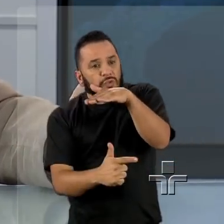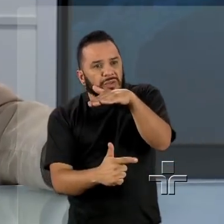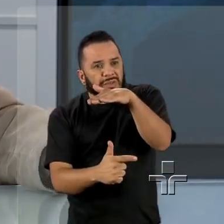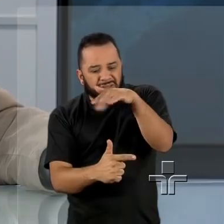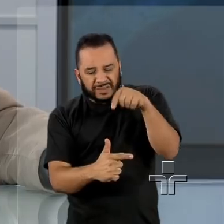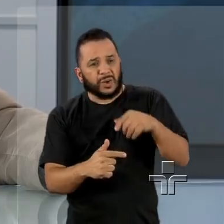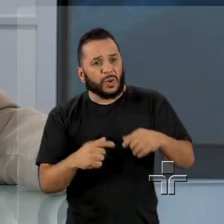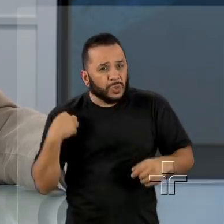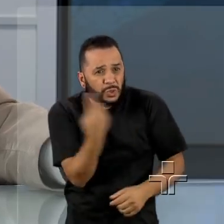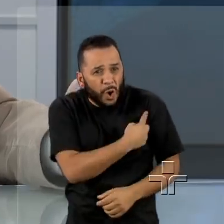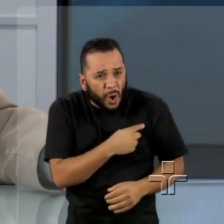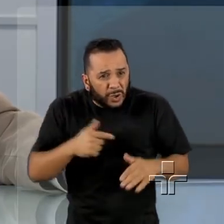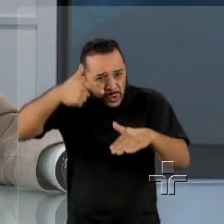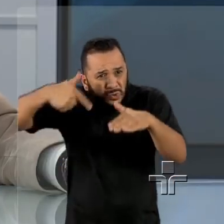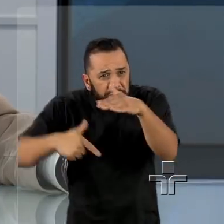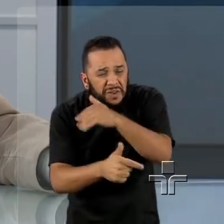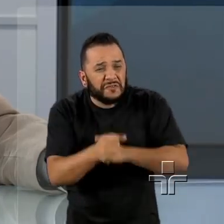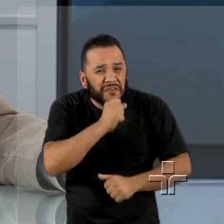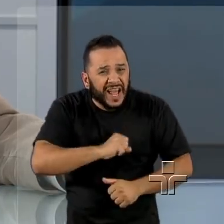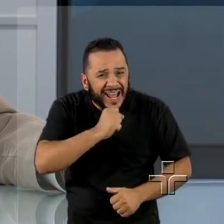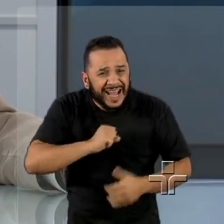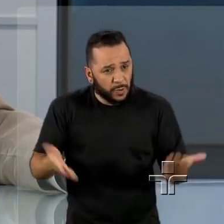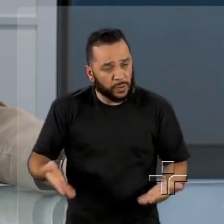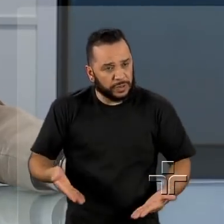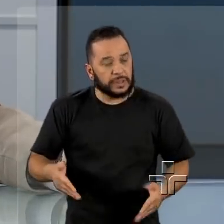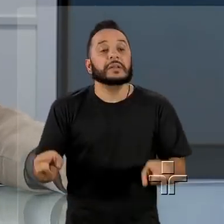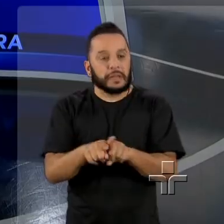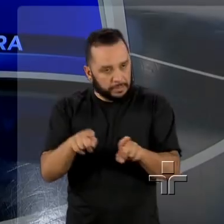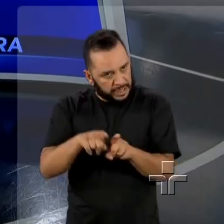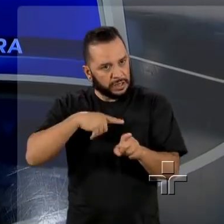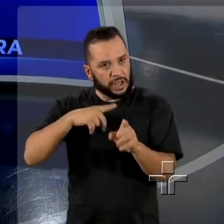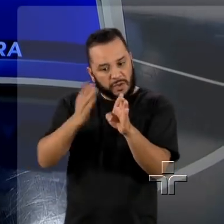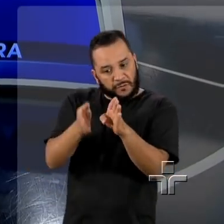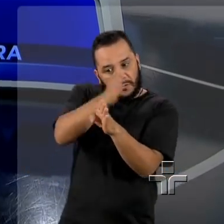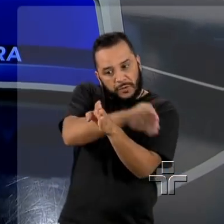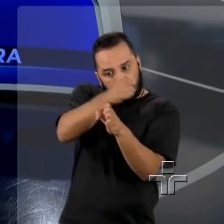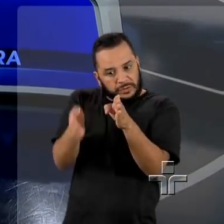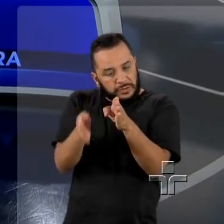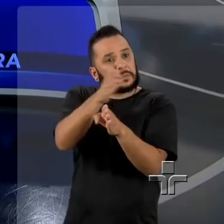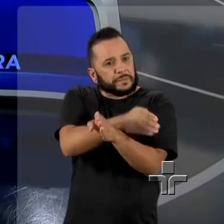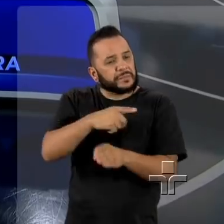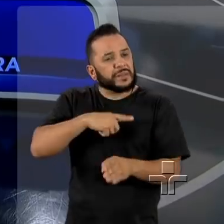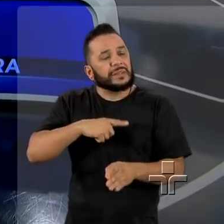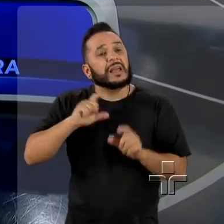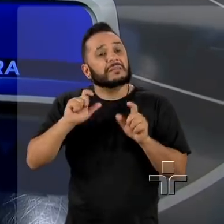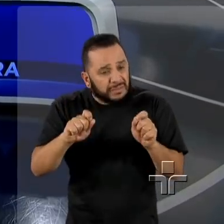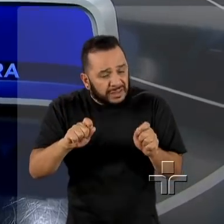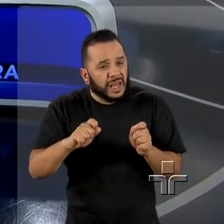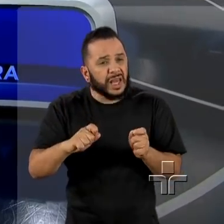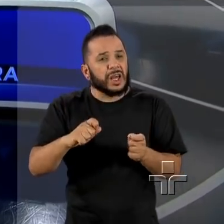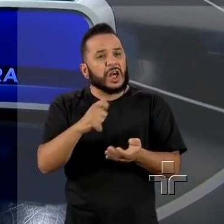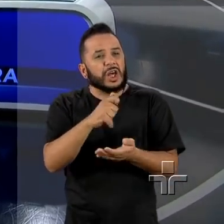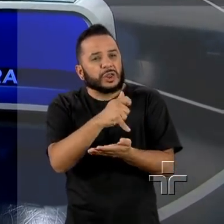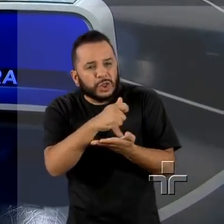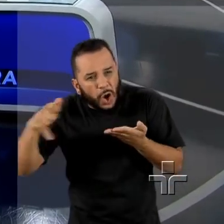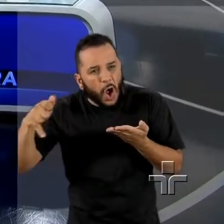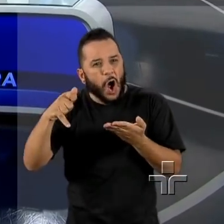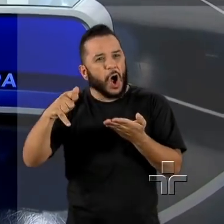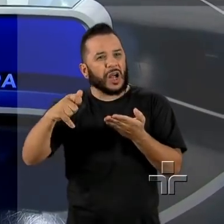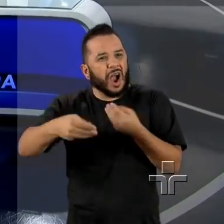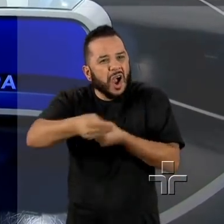outros. E é evidente que essa situação nacional deixou as Forças Armadas numa crise profunda